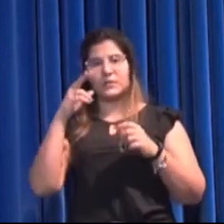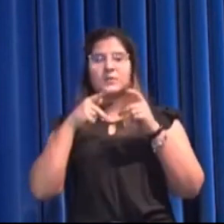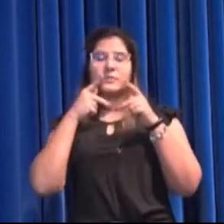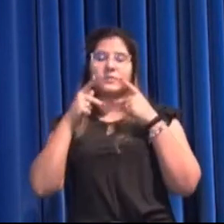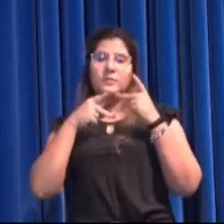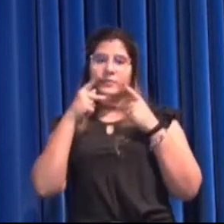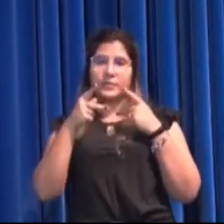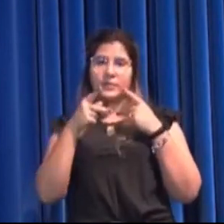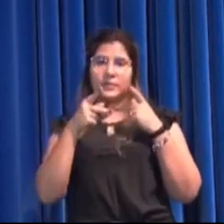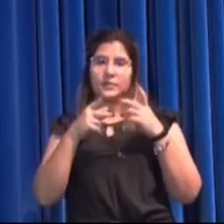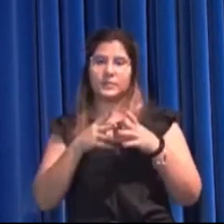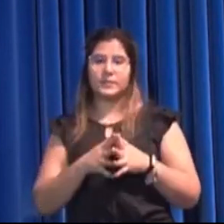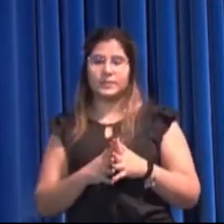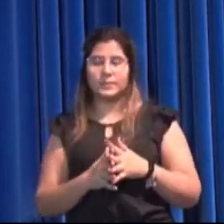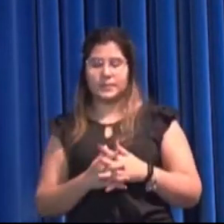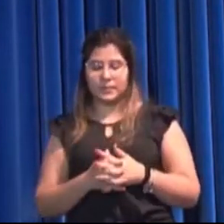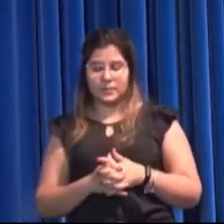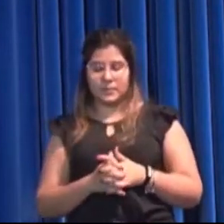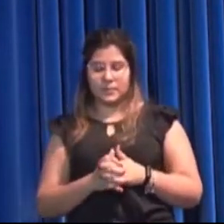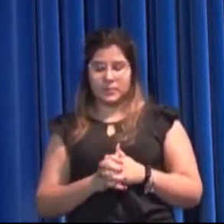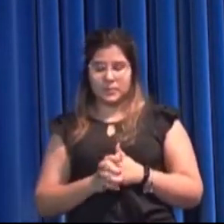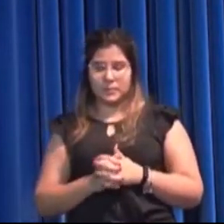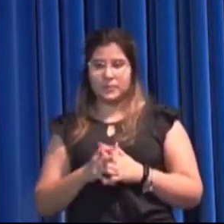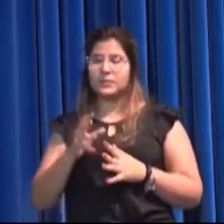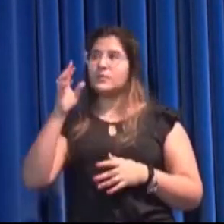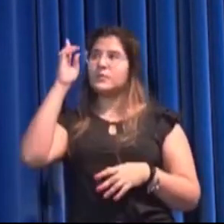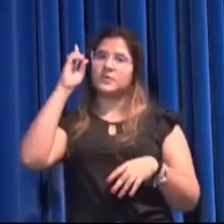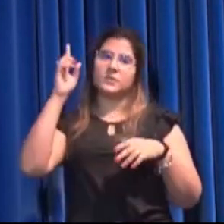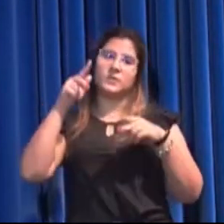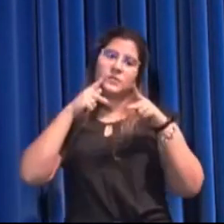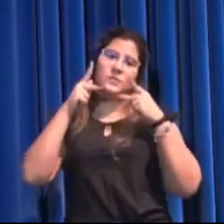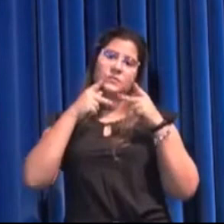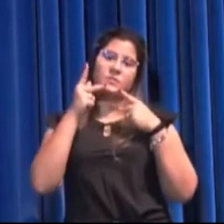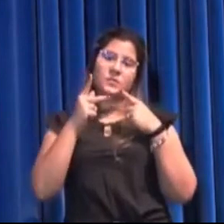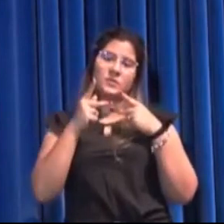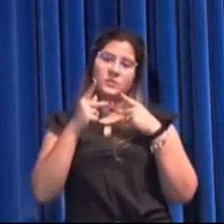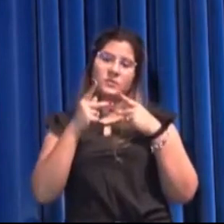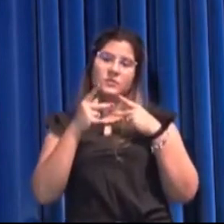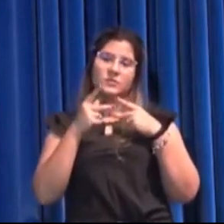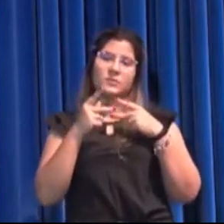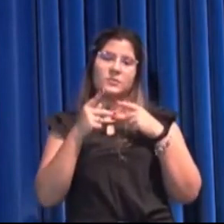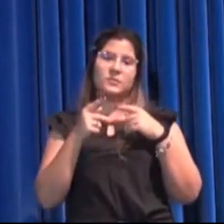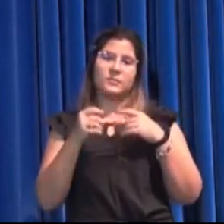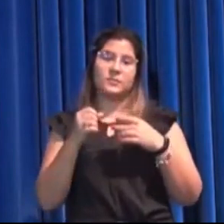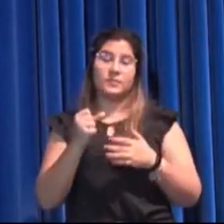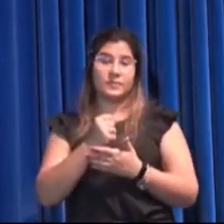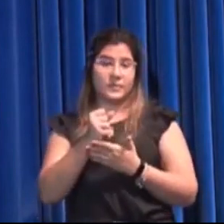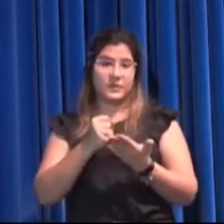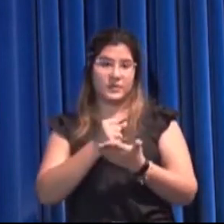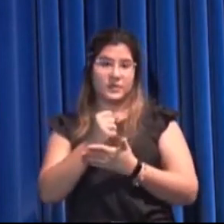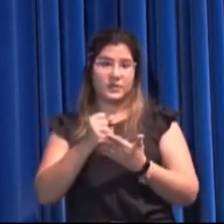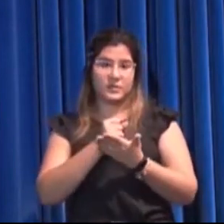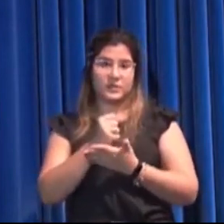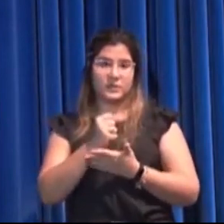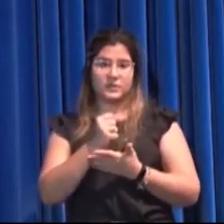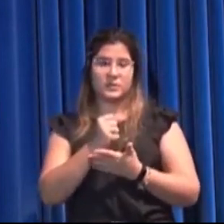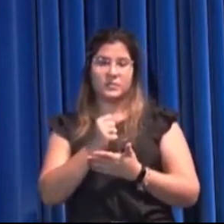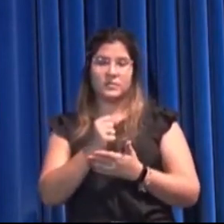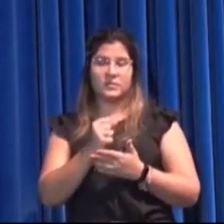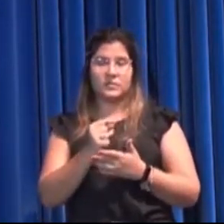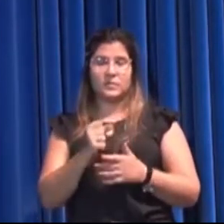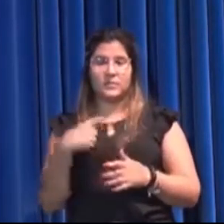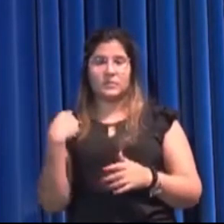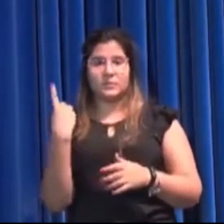a oração de Salomão, mas o que Deus fala e que vai ser a base e o sustento da nossa